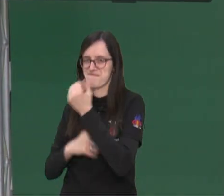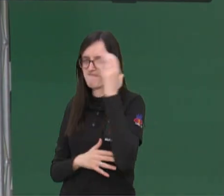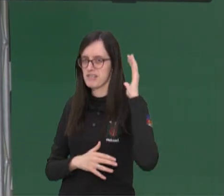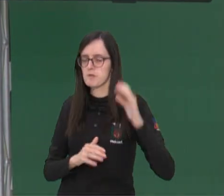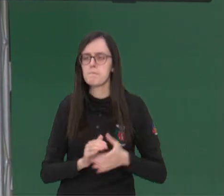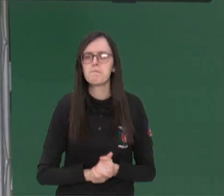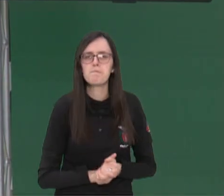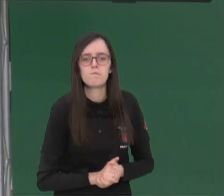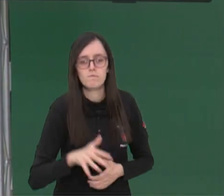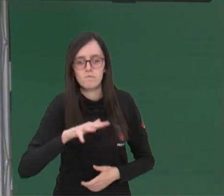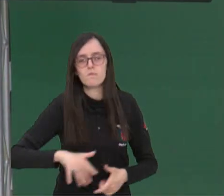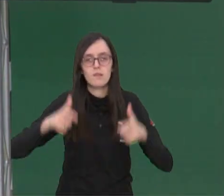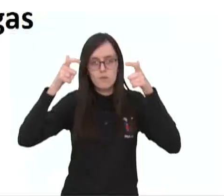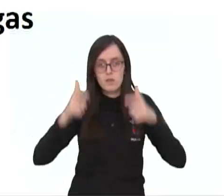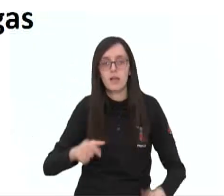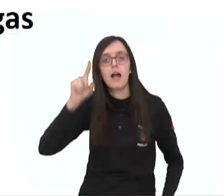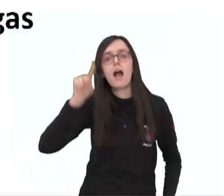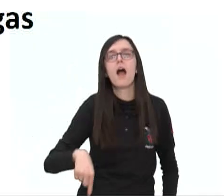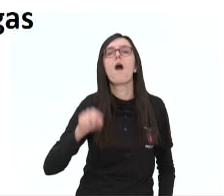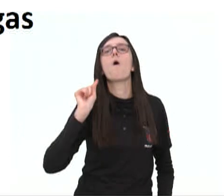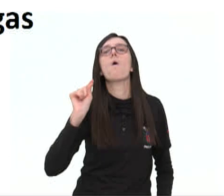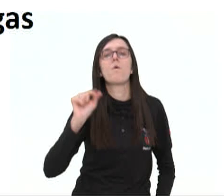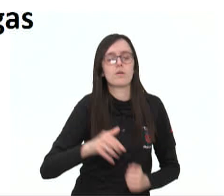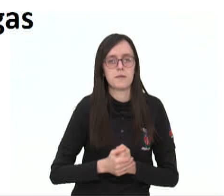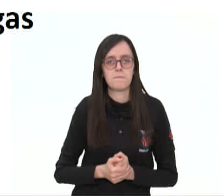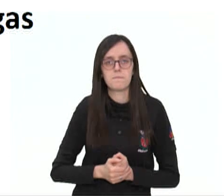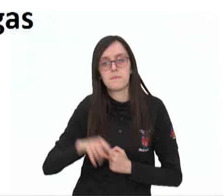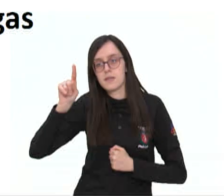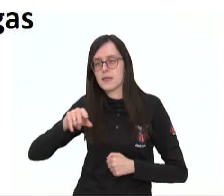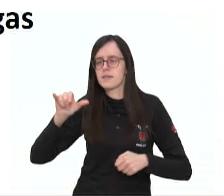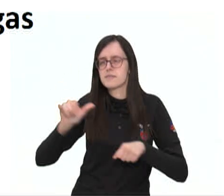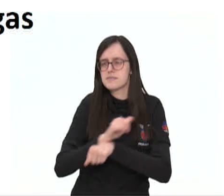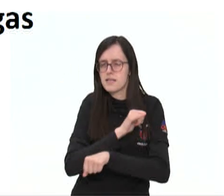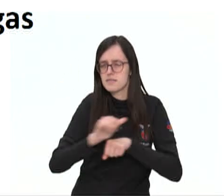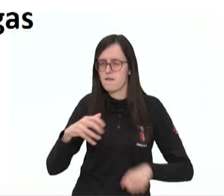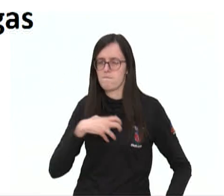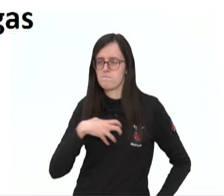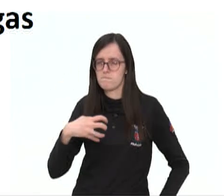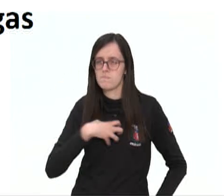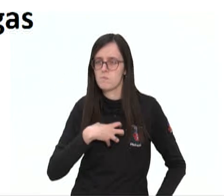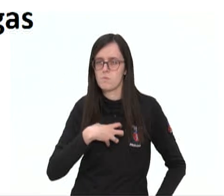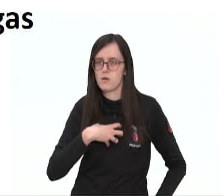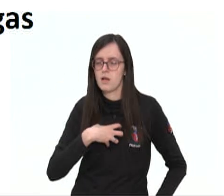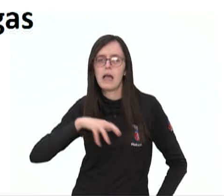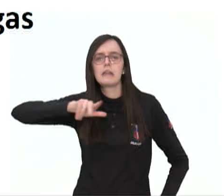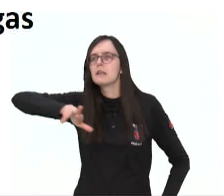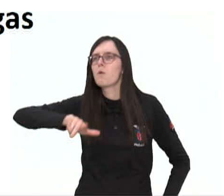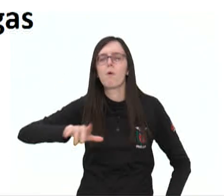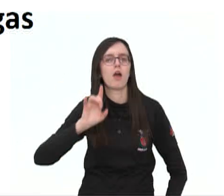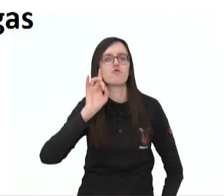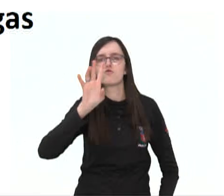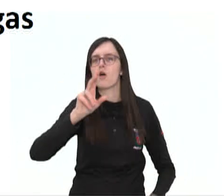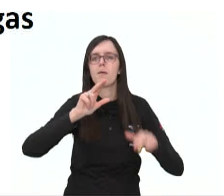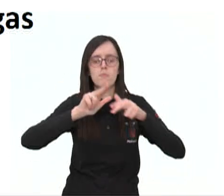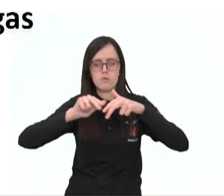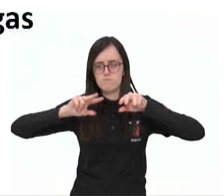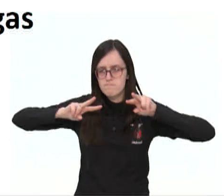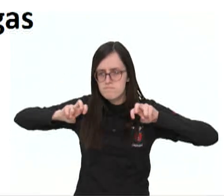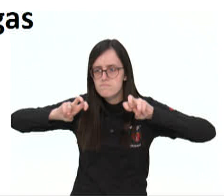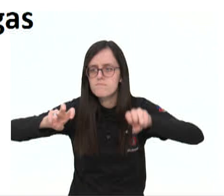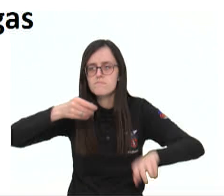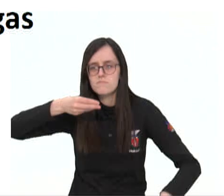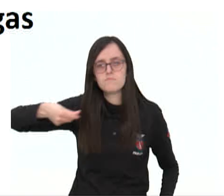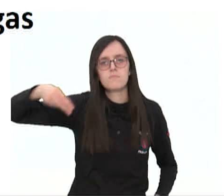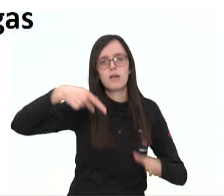A região amazônica era considerada ponto estratégico, não só pela exploração das drogas